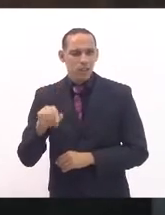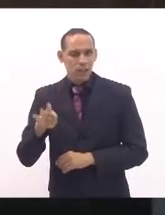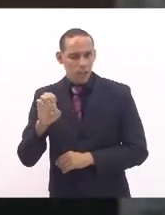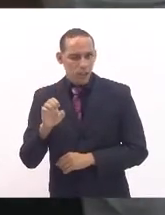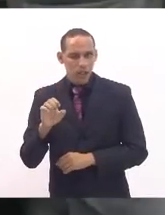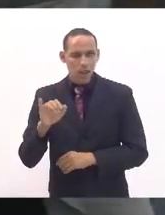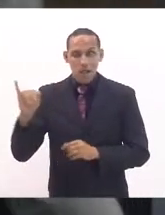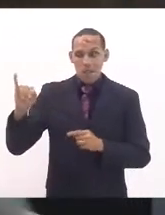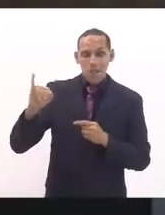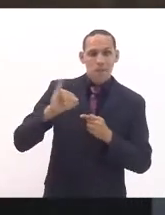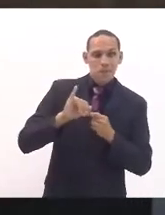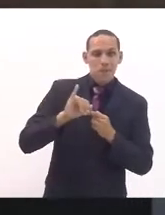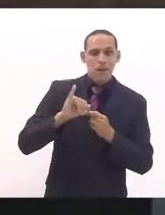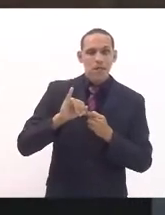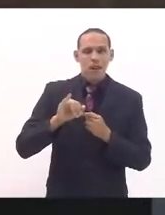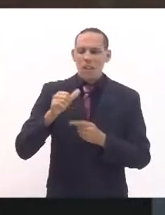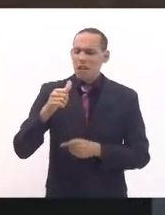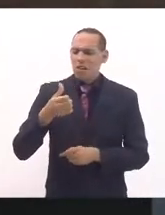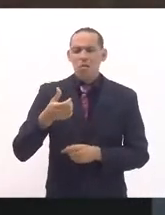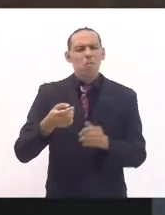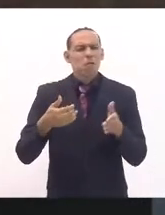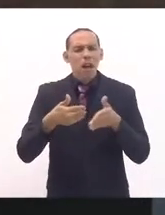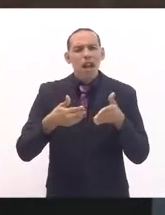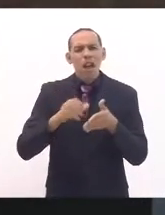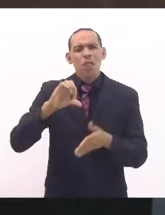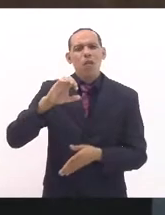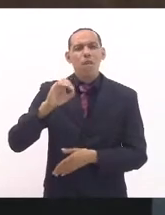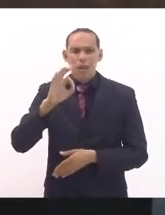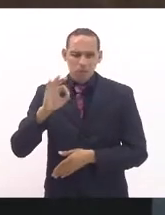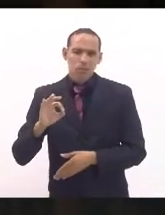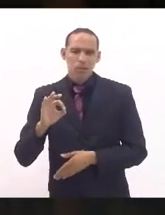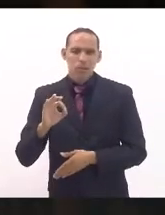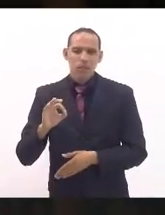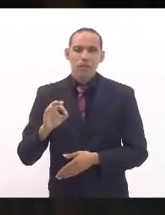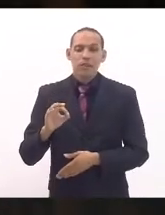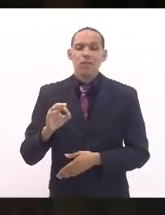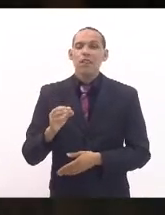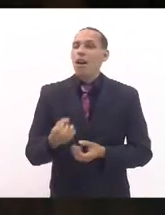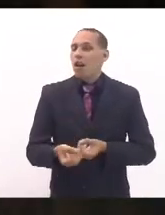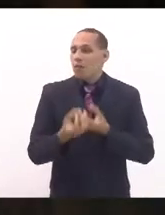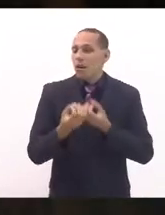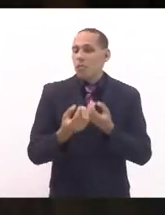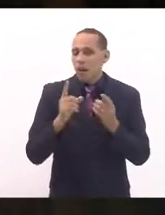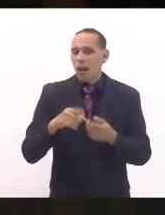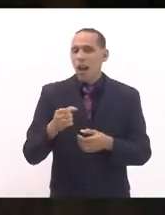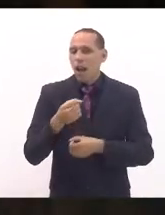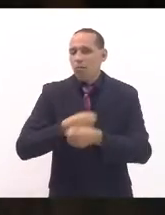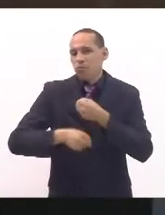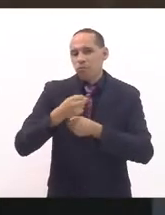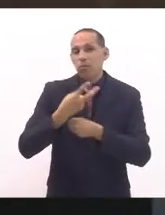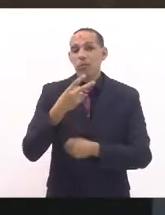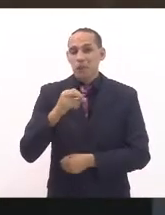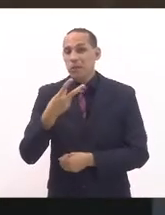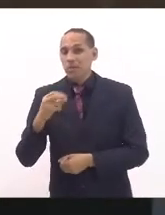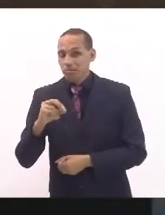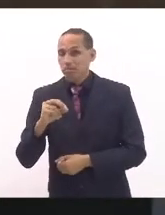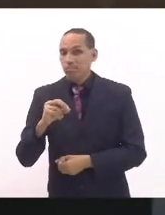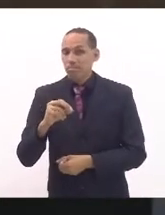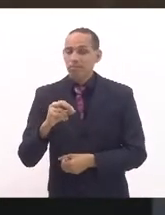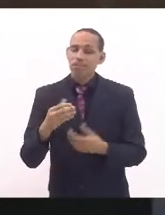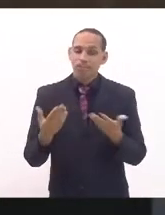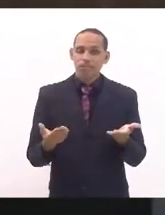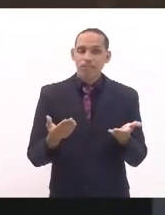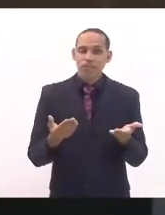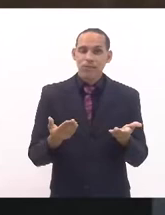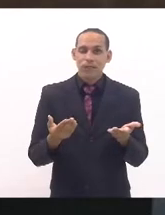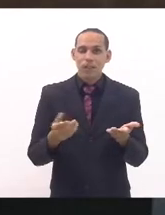85%, já quase 90%. Então, um projeto importante. Esses dados são do ano de 2020. Pois é. Então, os dados dele já